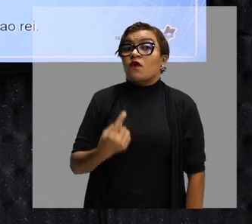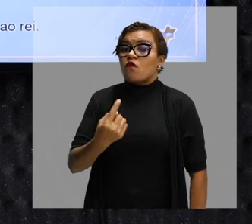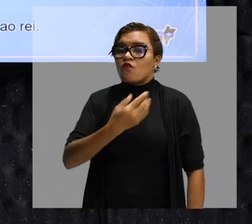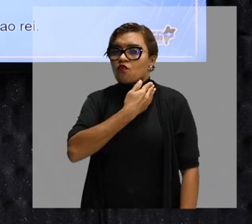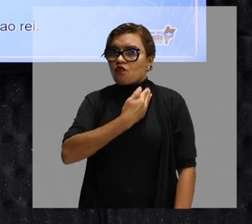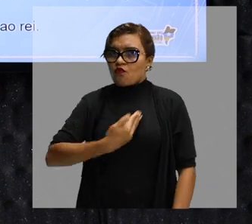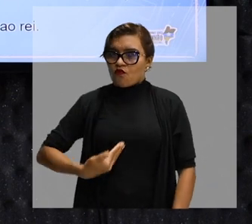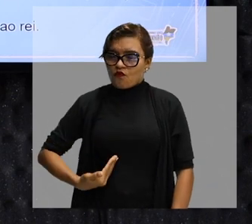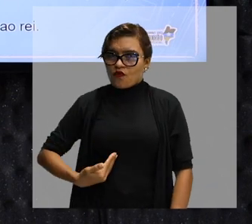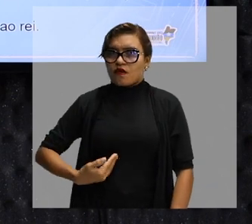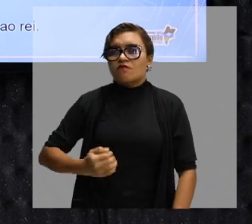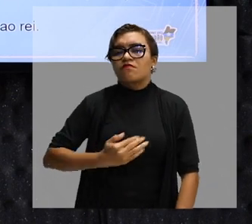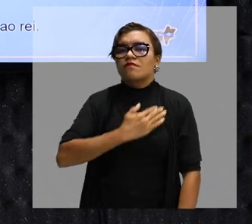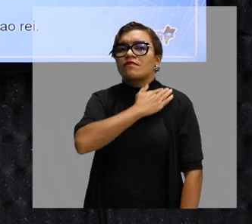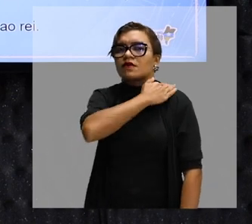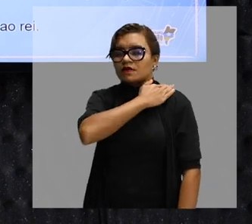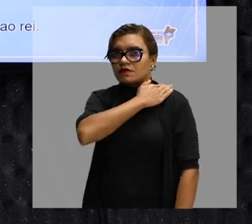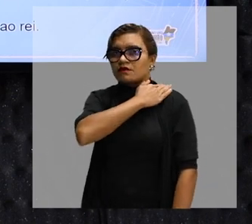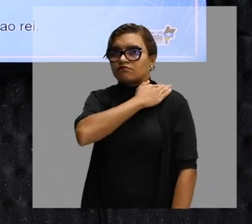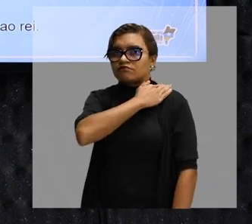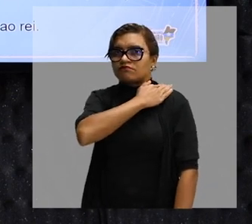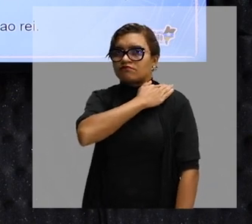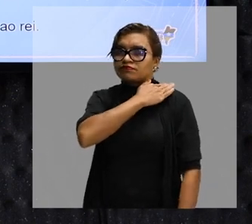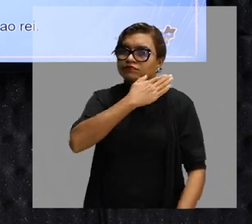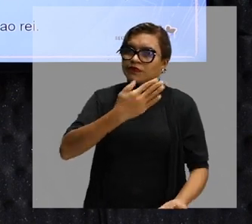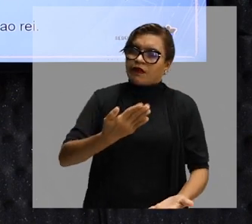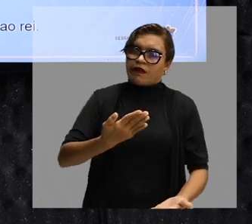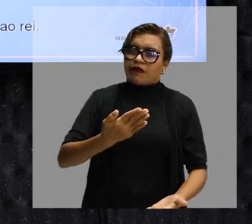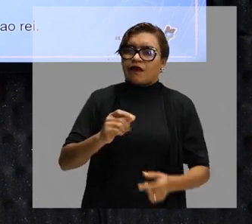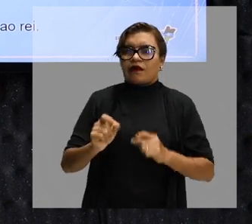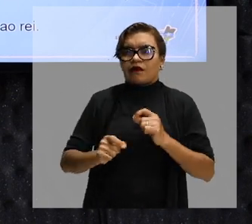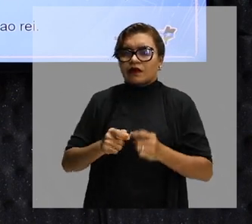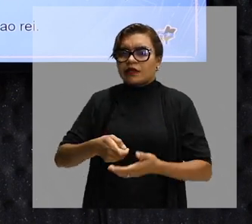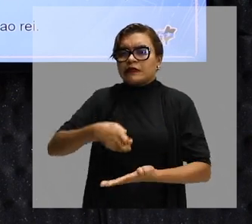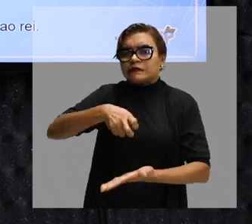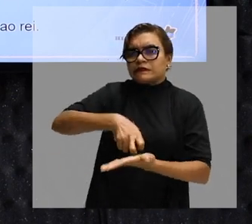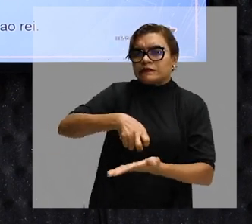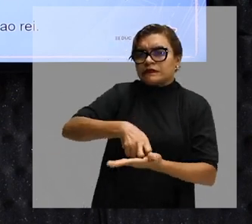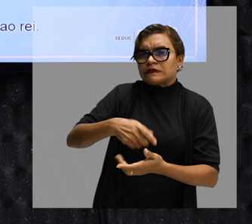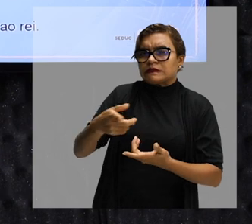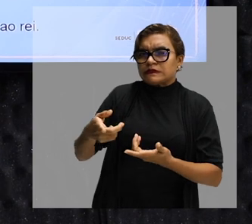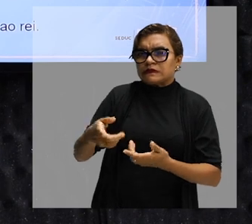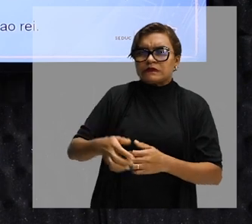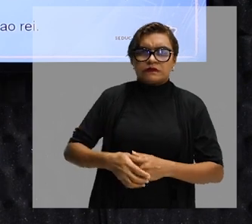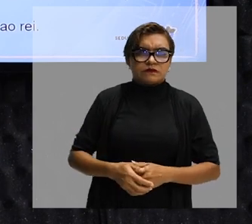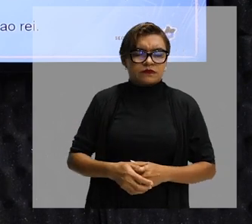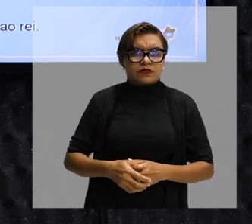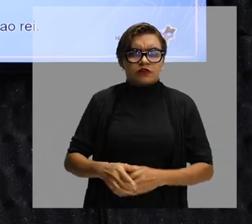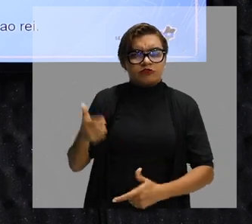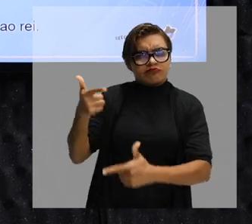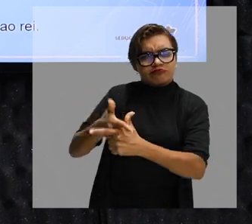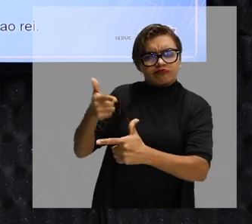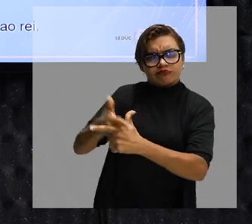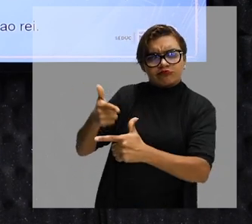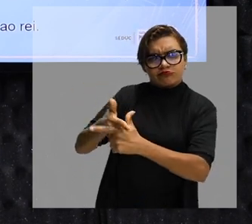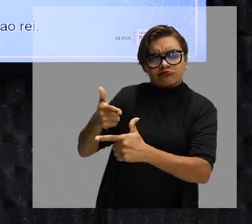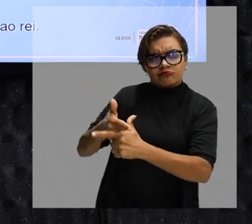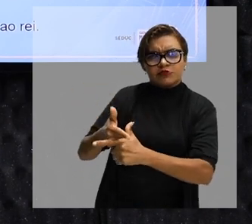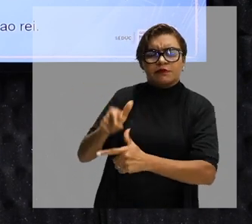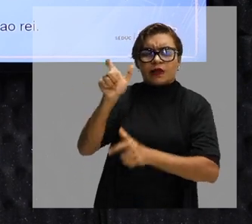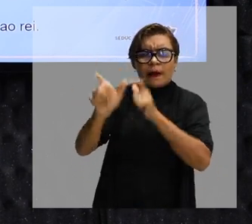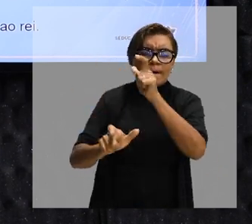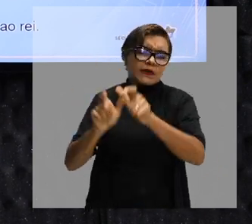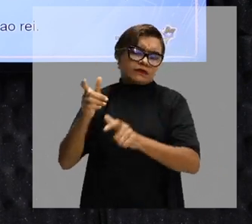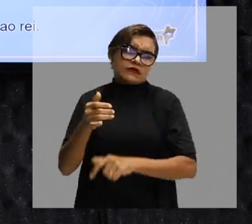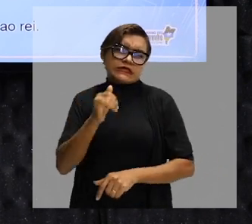militar destinado a disciplinar os indivíduos. Bom, tá até bonito, mas não é assim. Proletariado é o que vende a força de trabalho. A